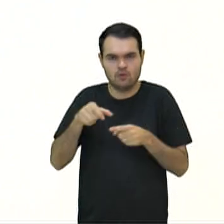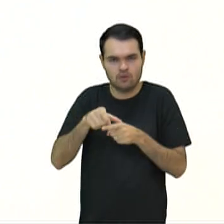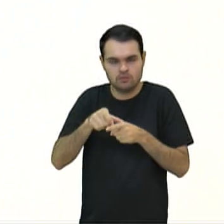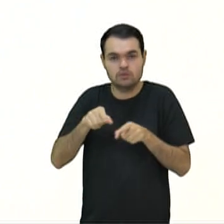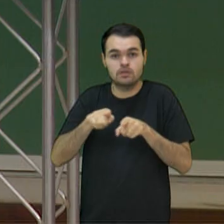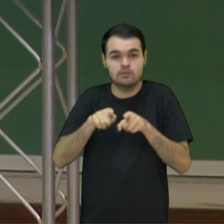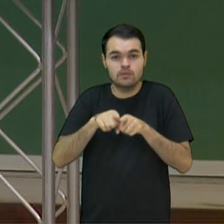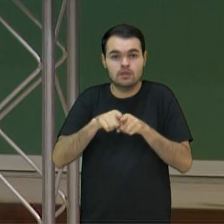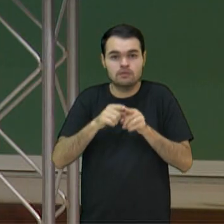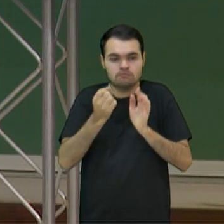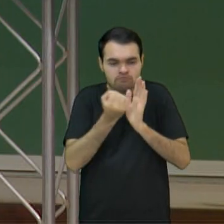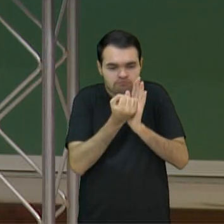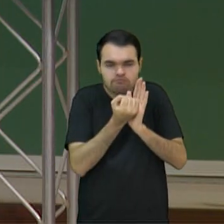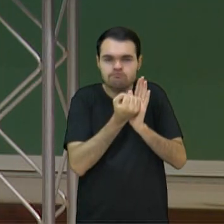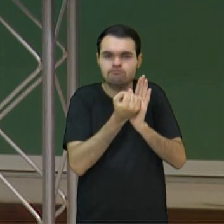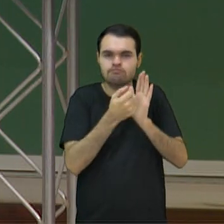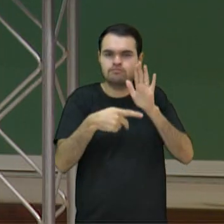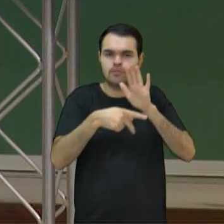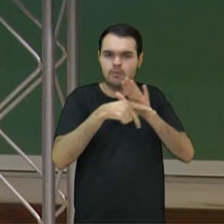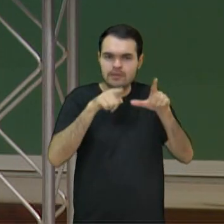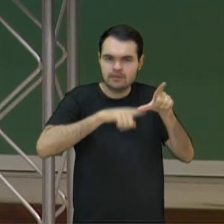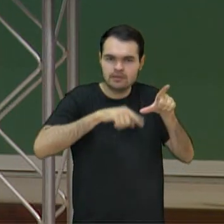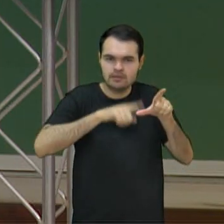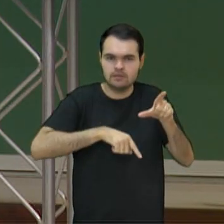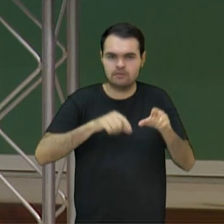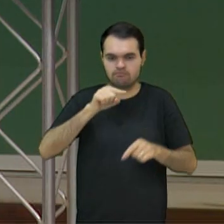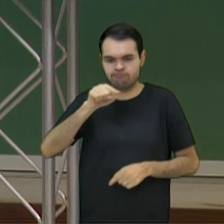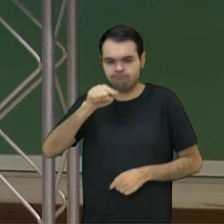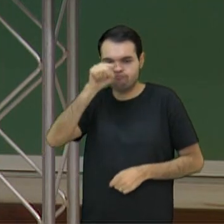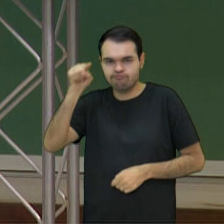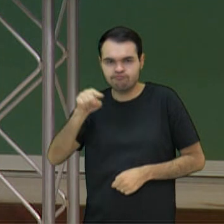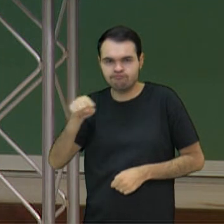da resistência, que era o Ohm, né?